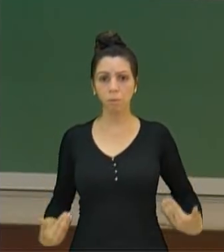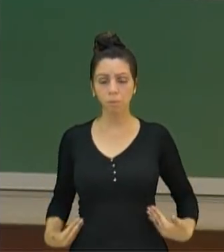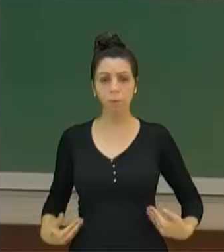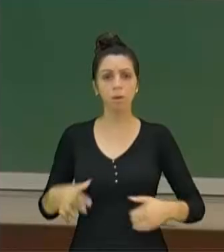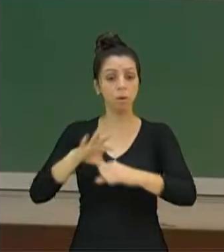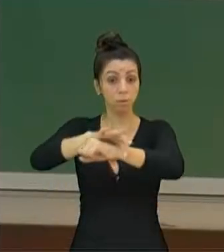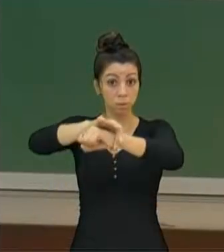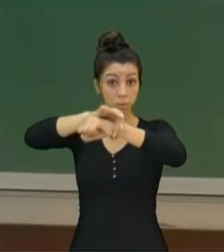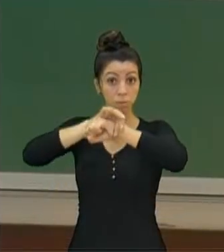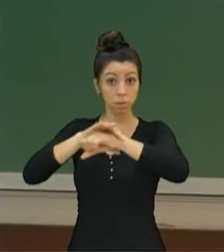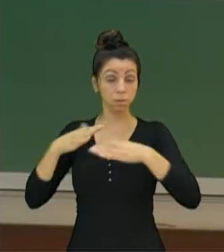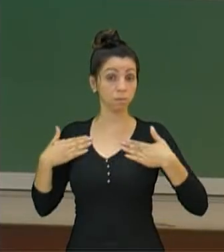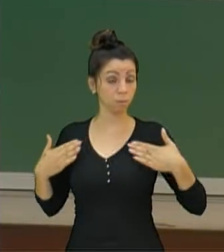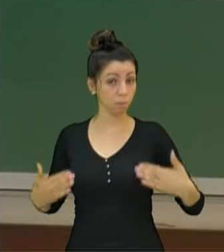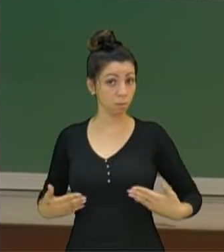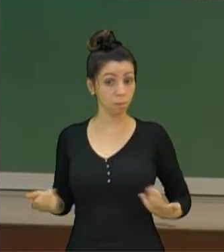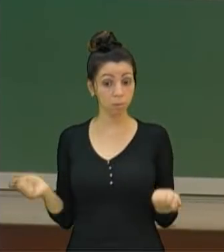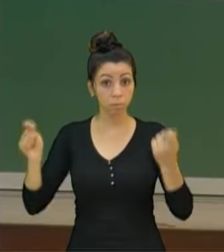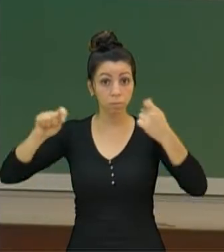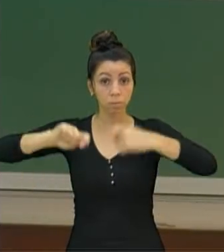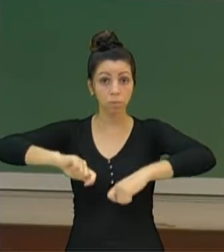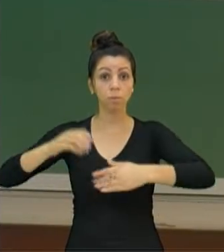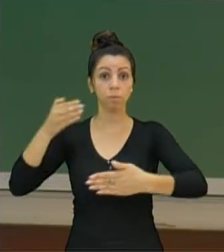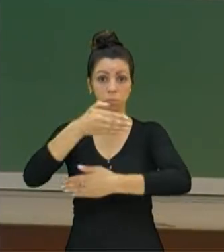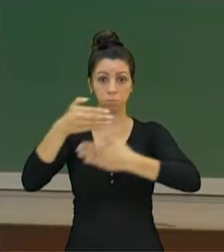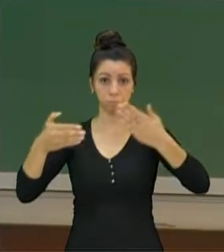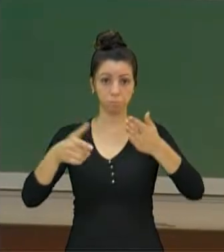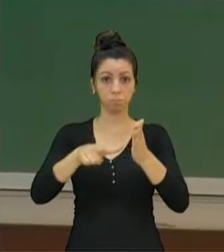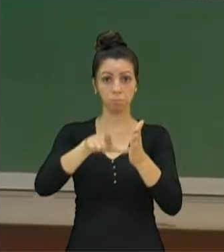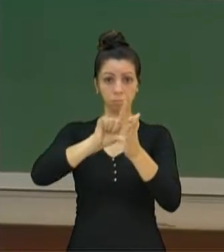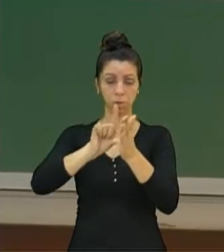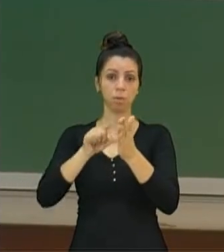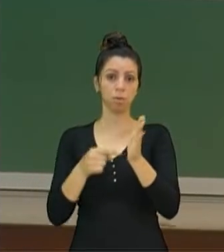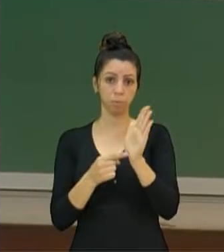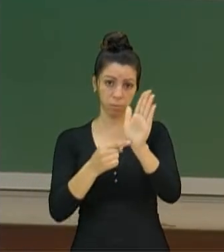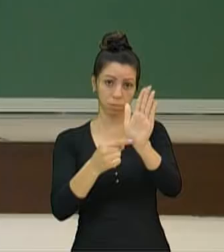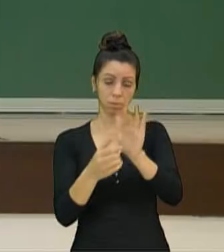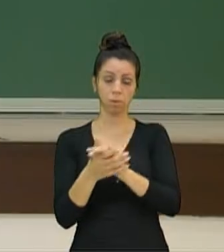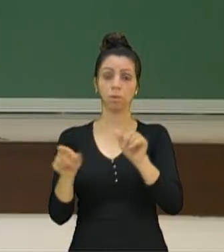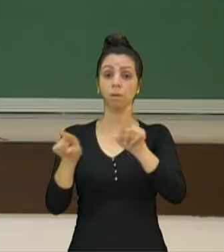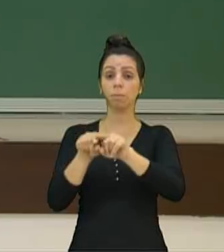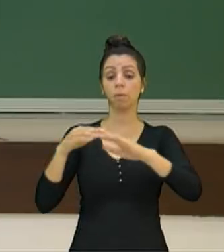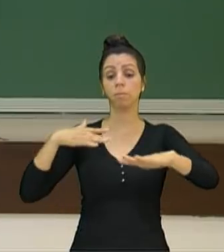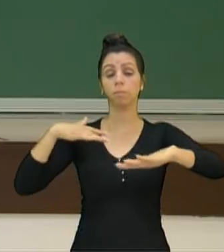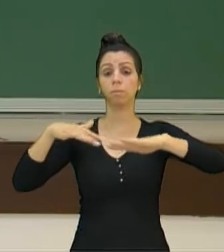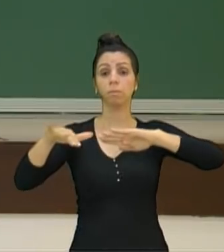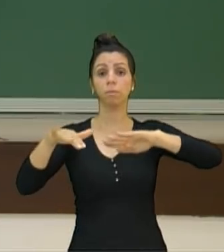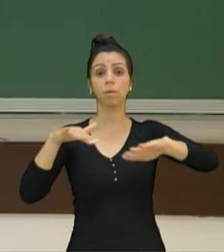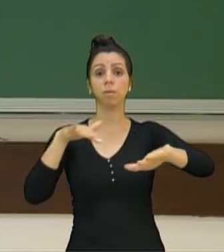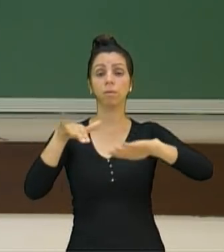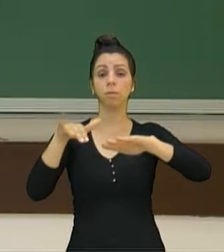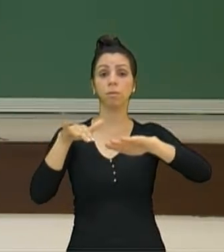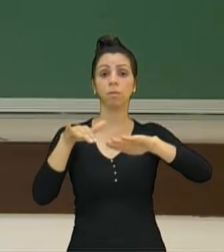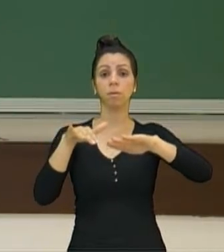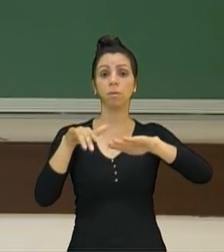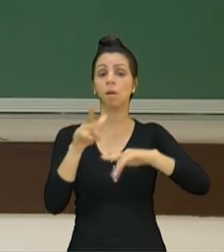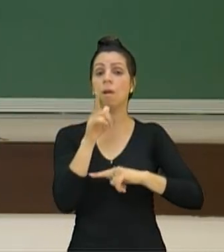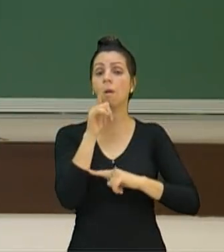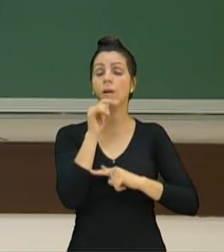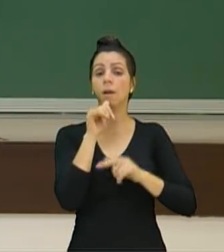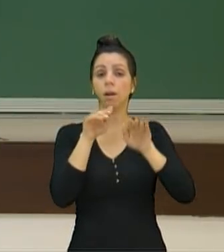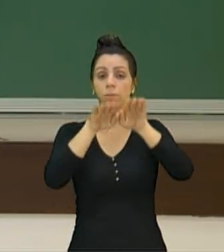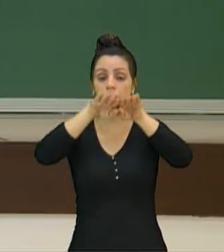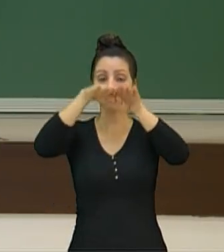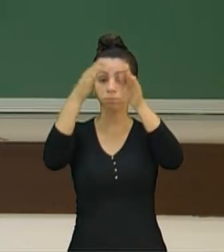aquelas capacidades que nós vimos no slide anterior. E tem depois o movimento da entrada na água, que tem que ser